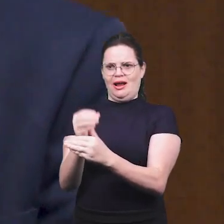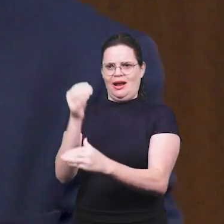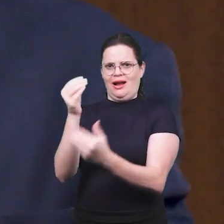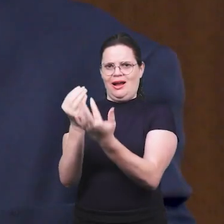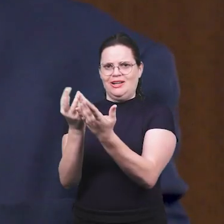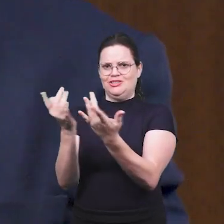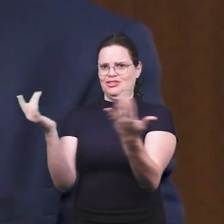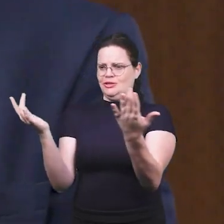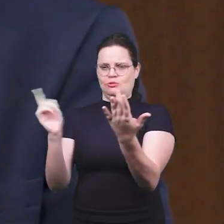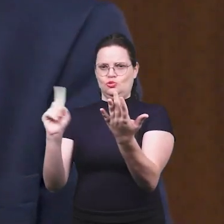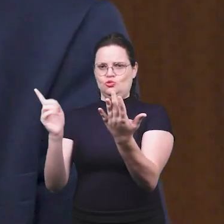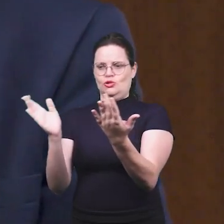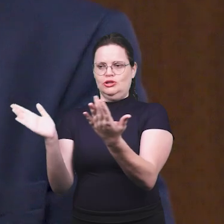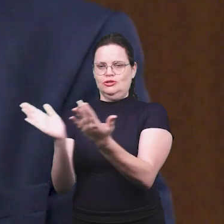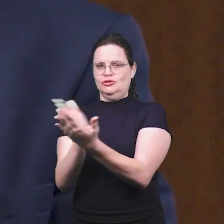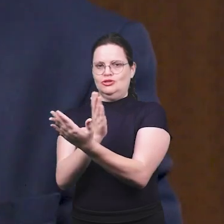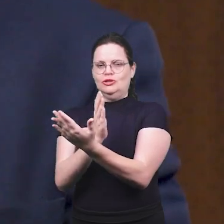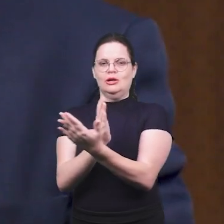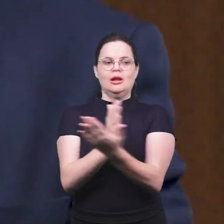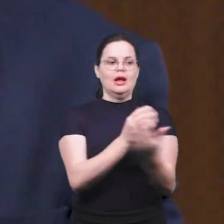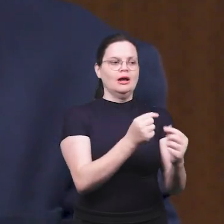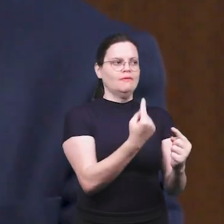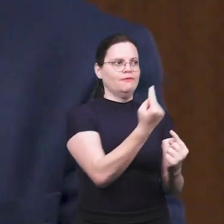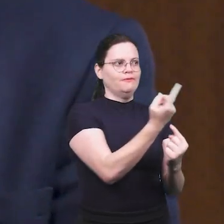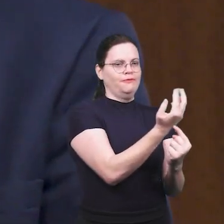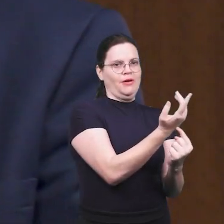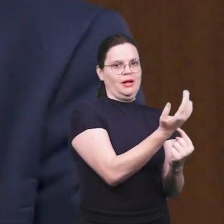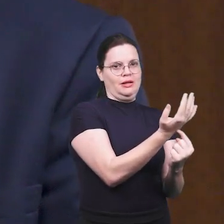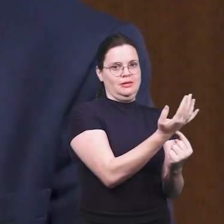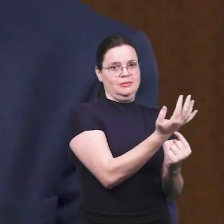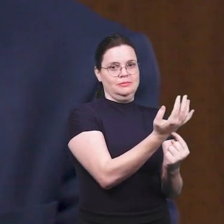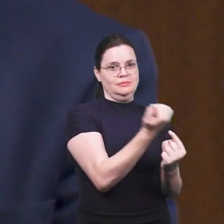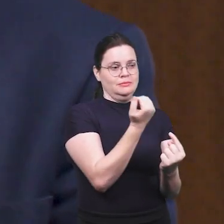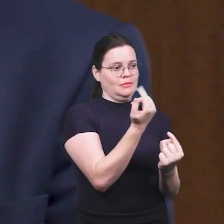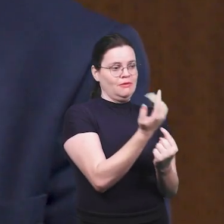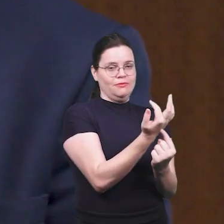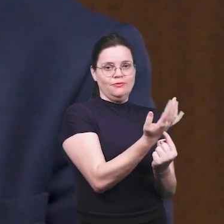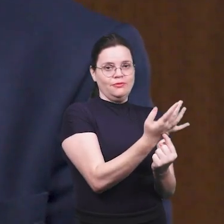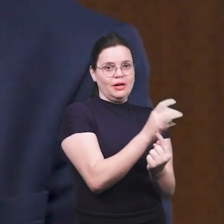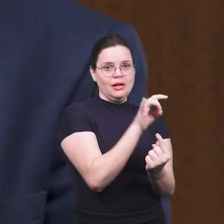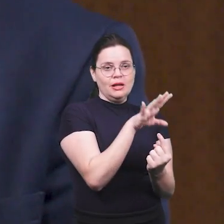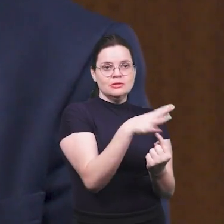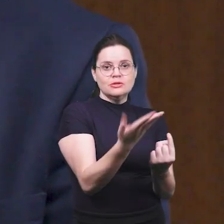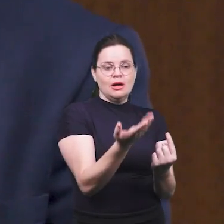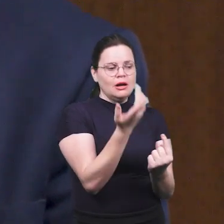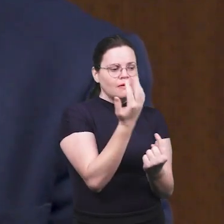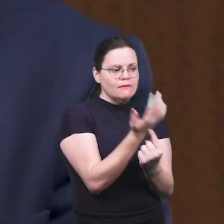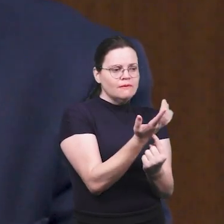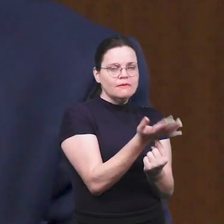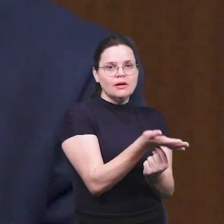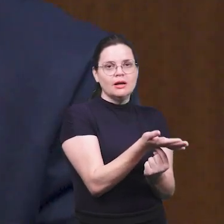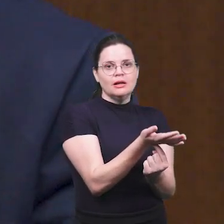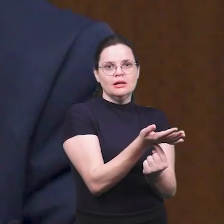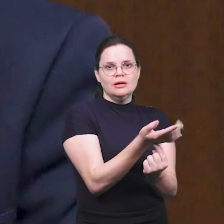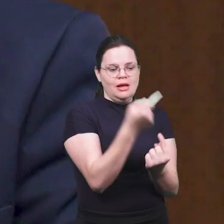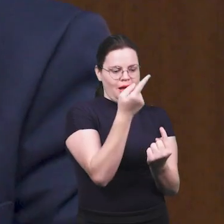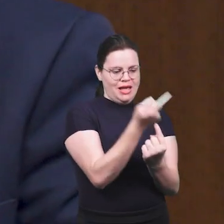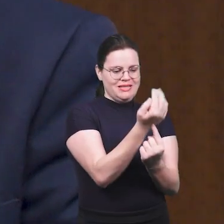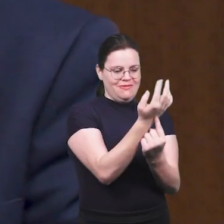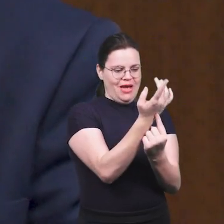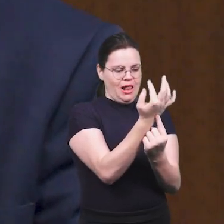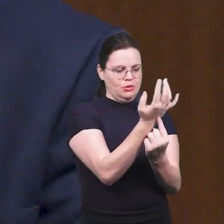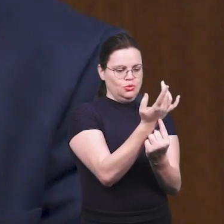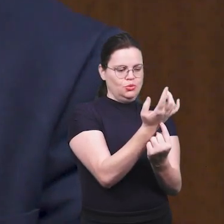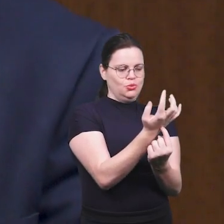Tem. Já o óleo, a candeia e o candelabro lá, o castiçal, trocando o óleo, ele não apaga a luz nunca, né?